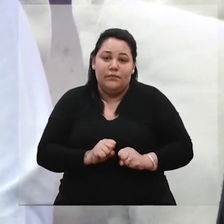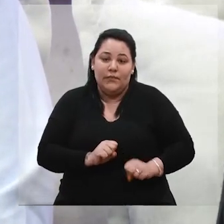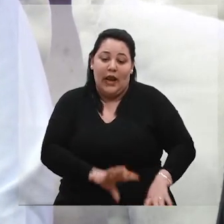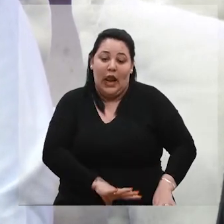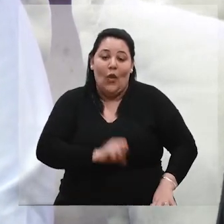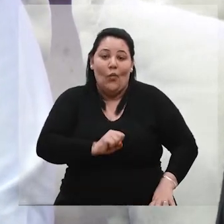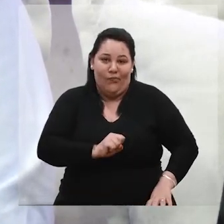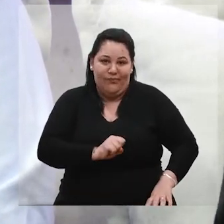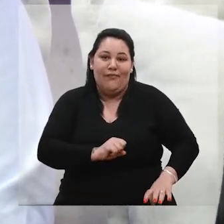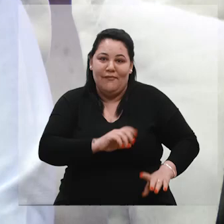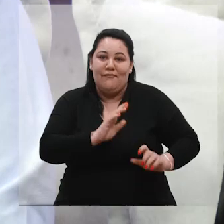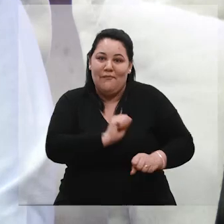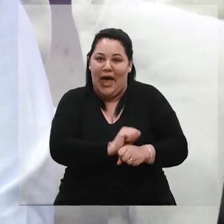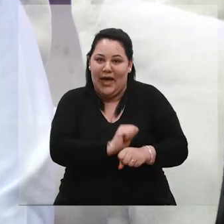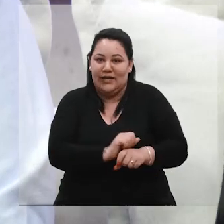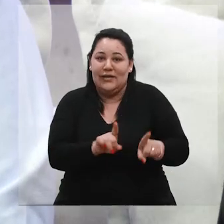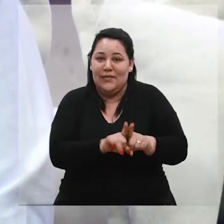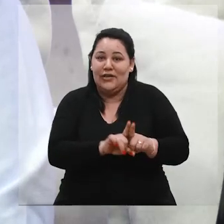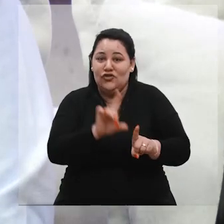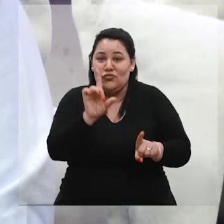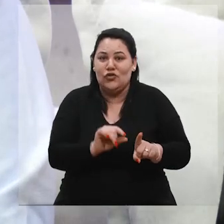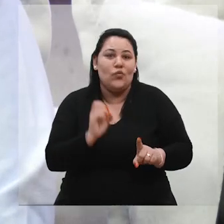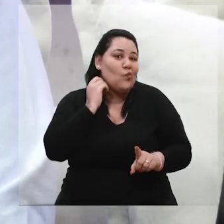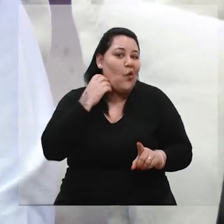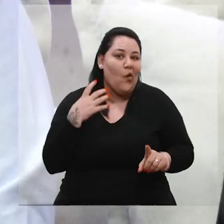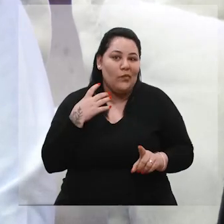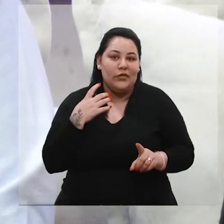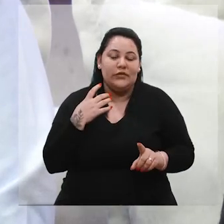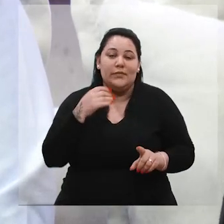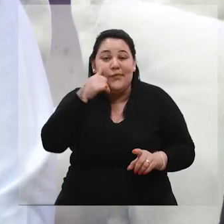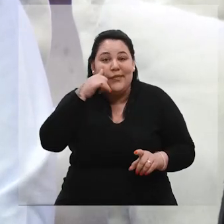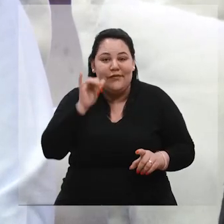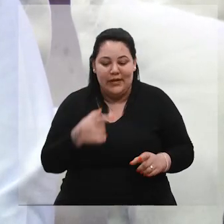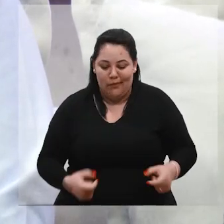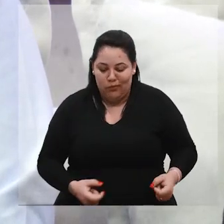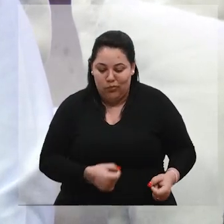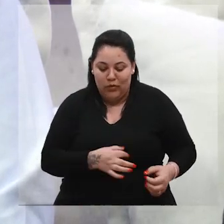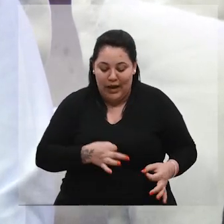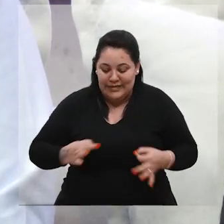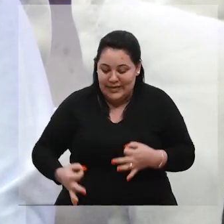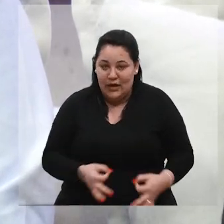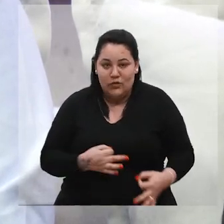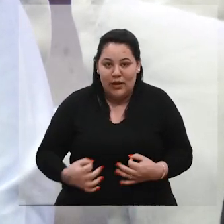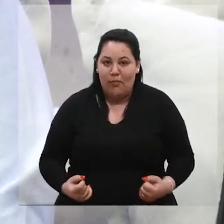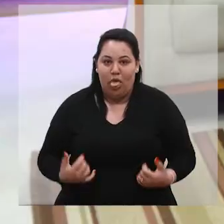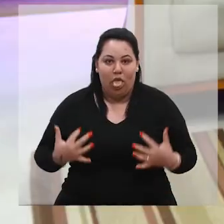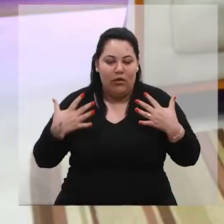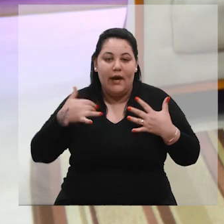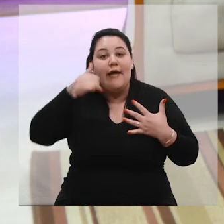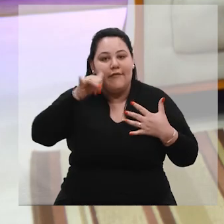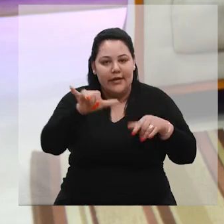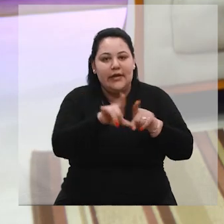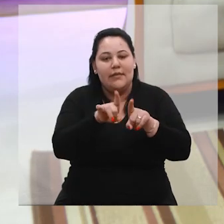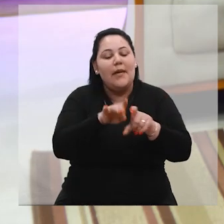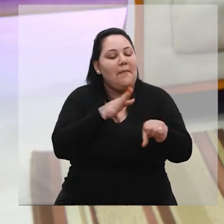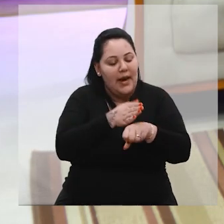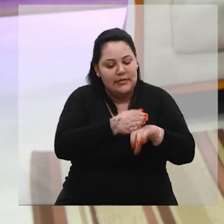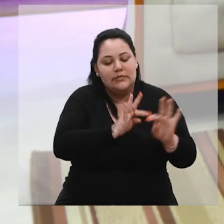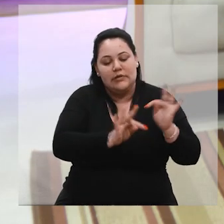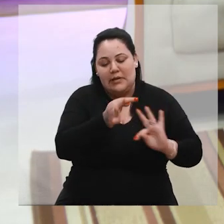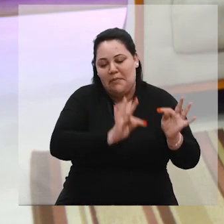dela justamente para evitar que células que ela tenha pelo corpo se multipliquem, assim. Então faz